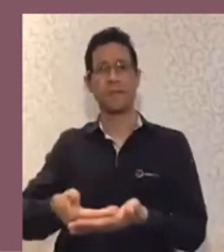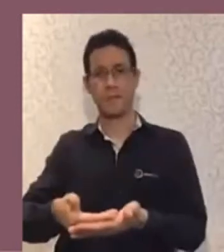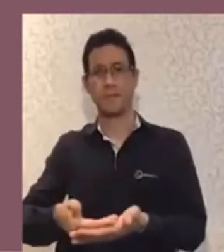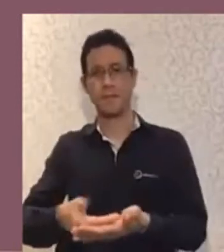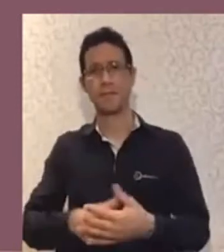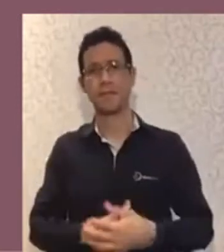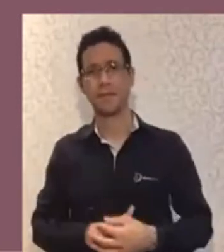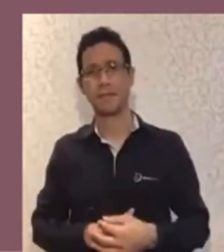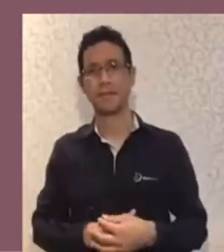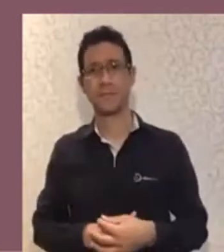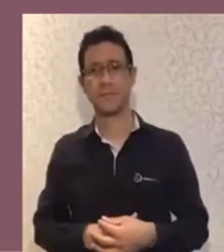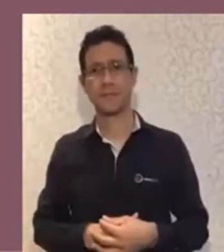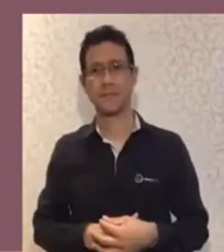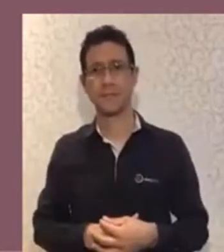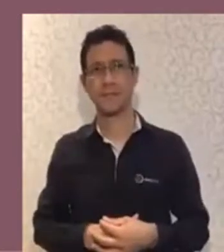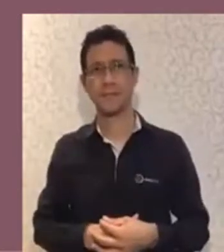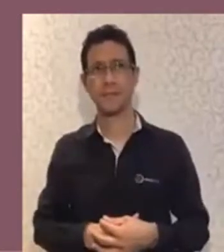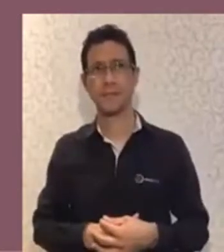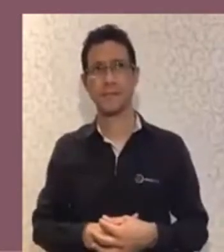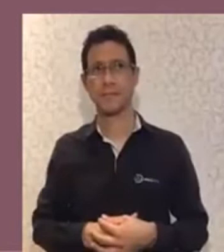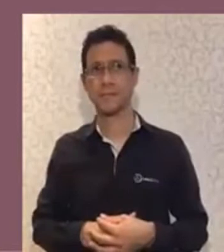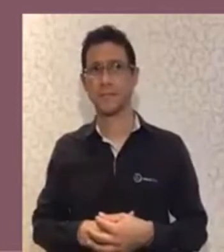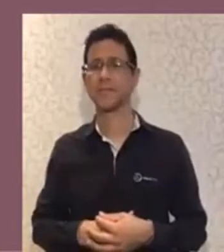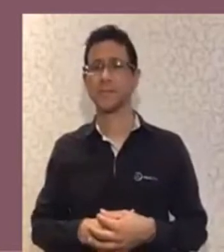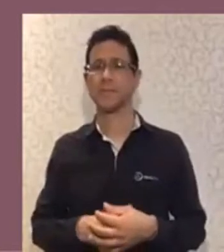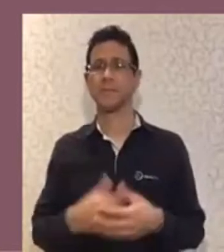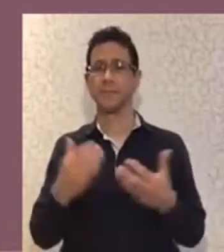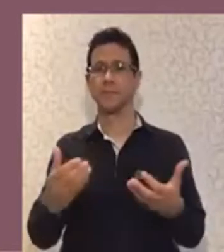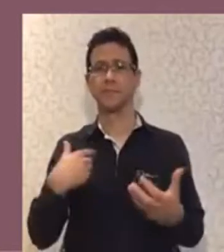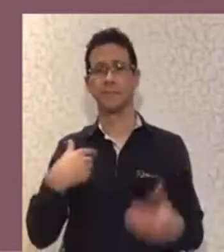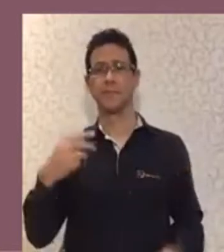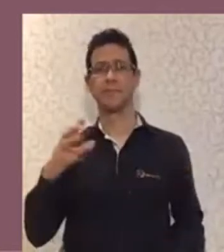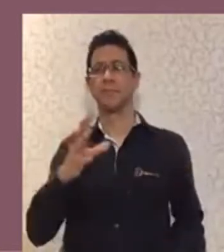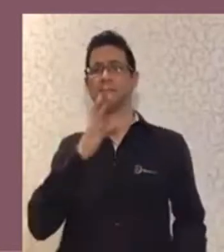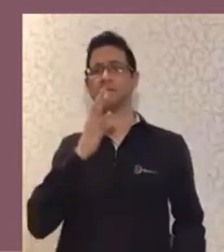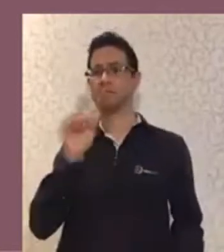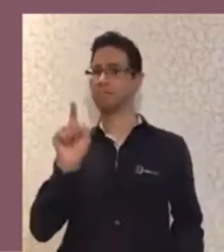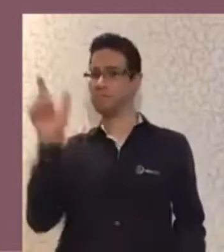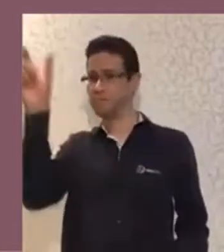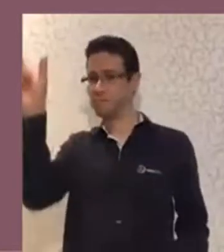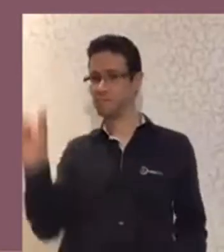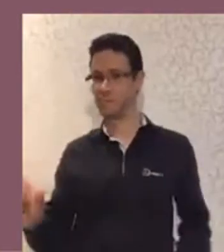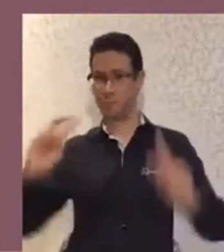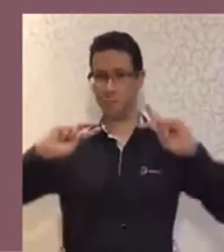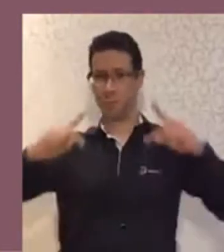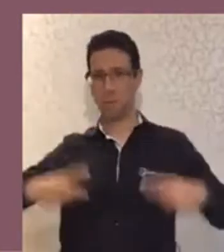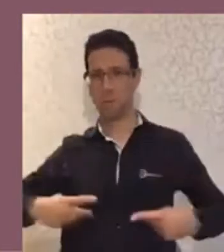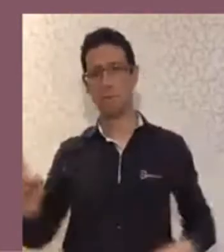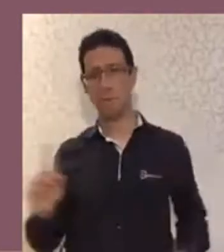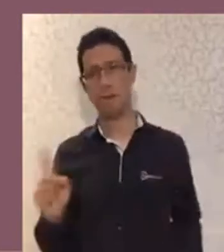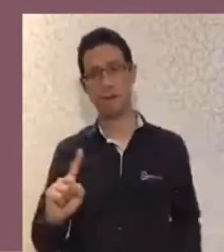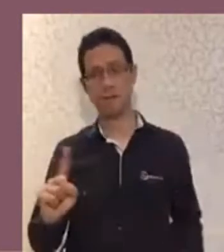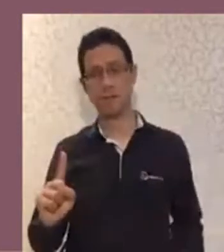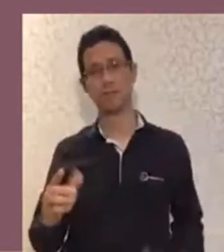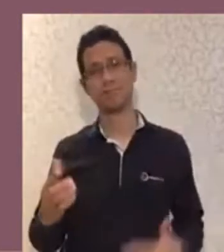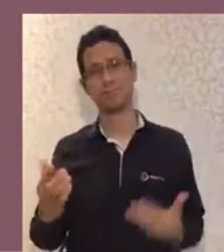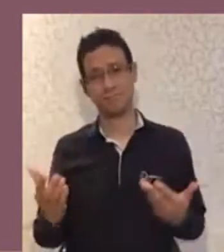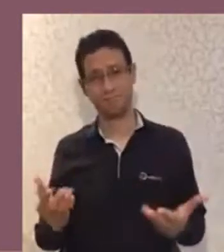Eu não reconheço outro ser humano. Quando eu digo isso, eu sempre lembro uma